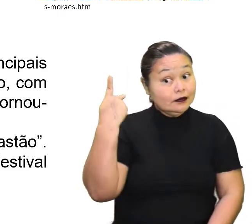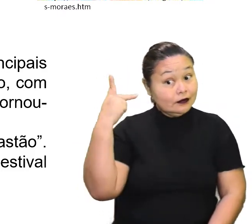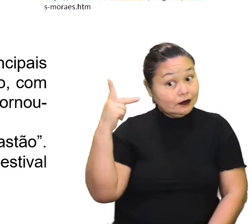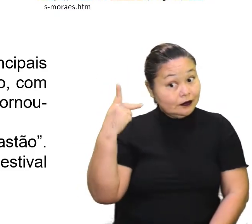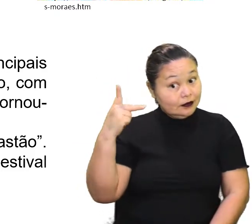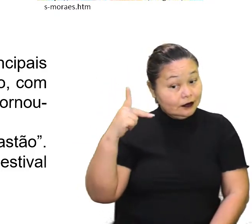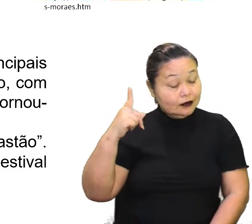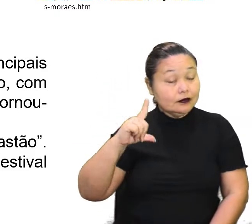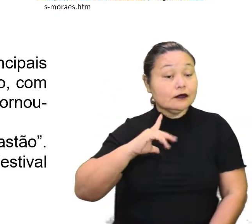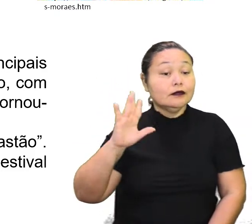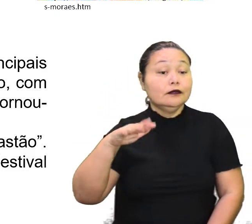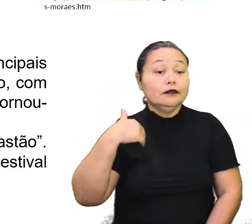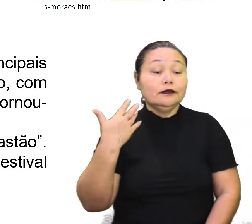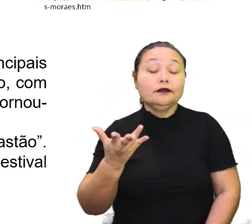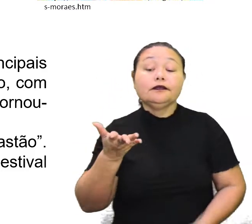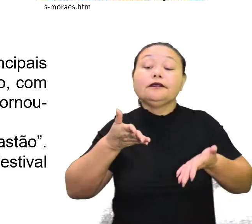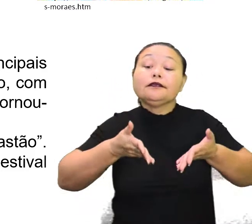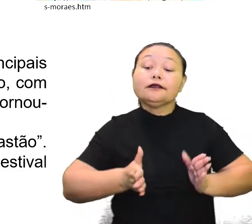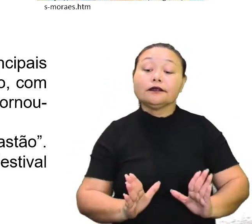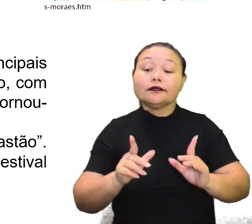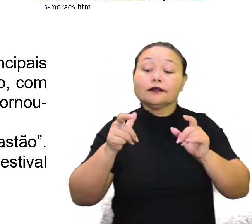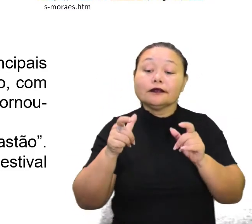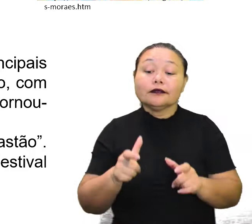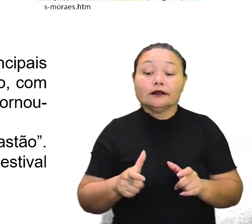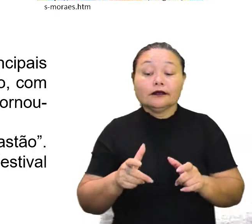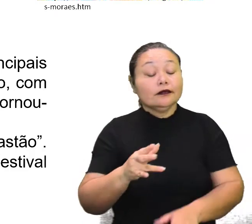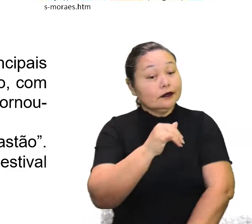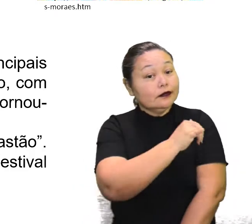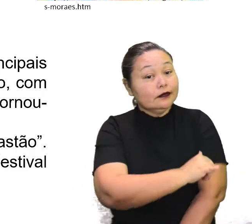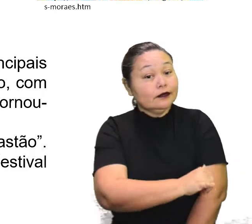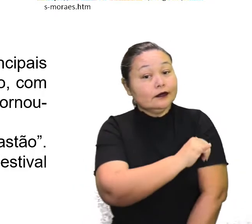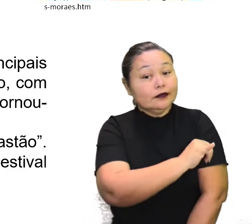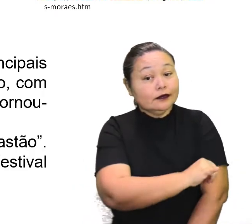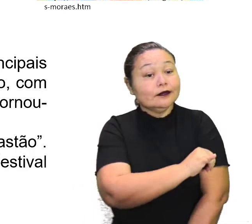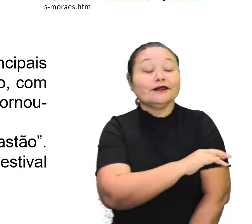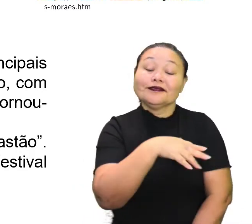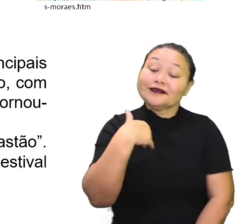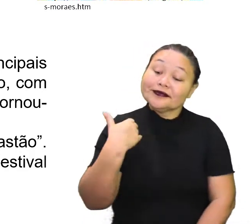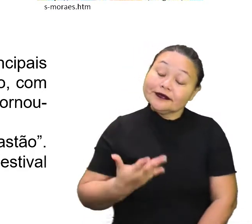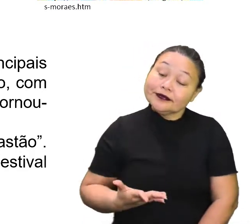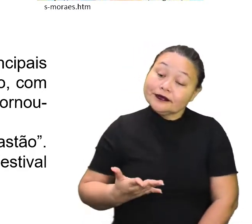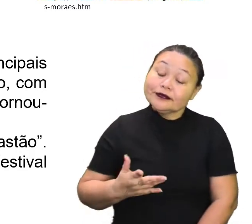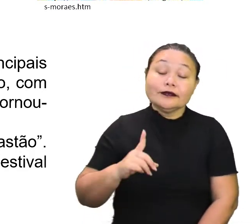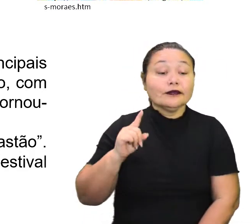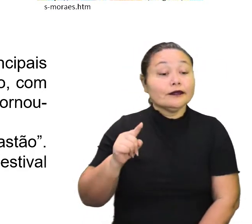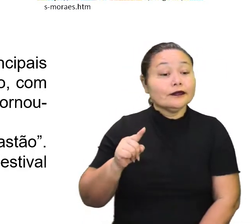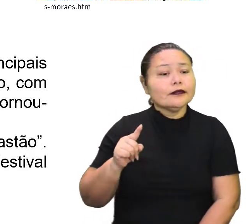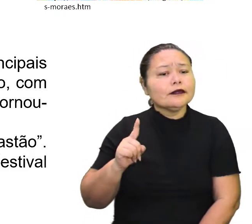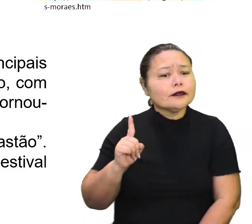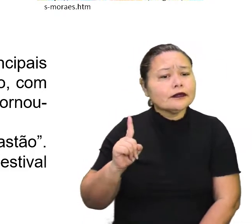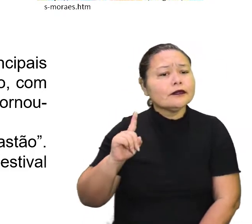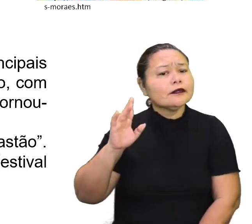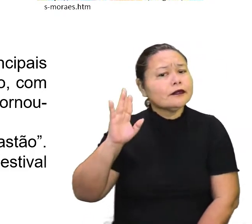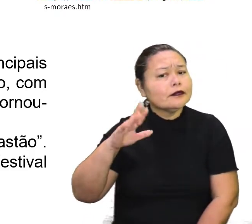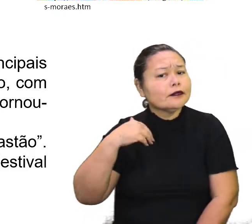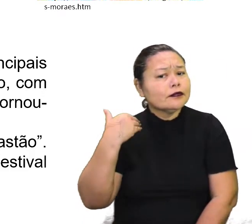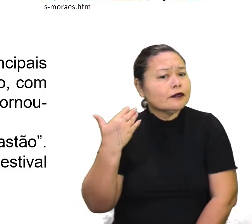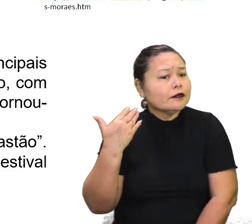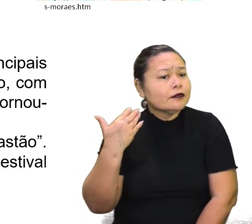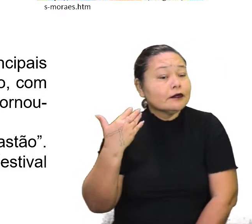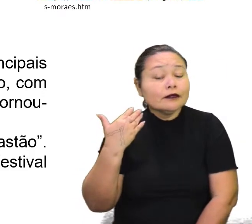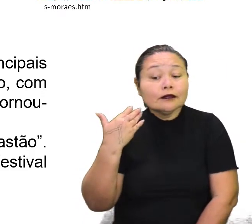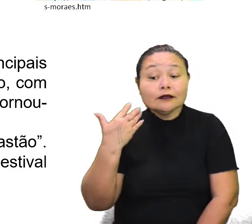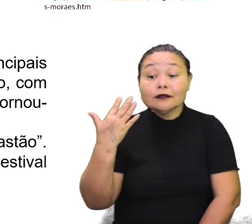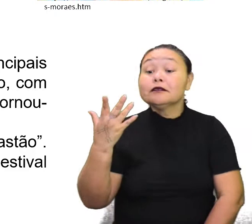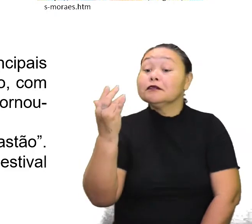autor. Então Vinícius de Moraes nasceu aonde? No Rio de Janeiro. Muito bem. E aí, sendo